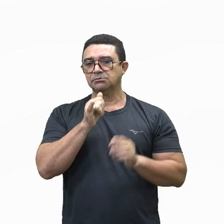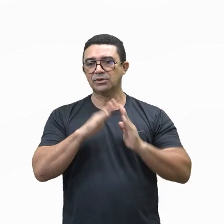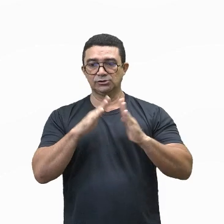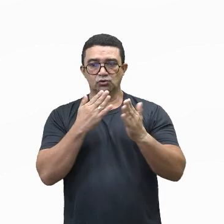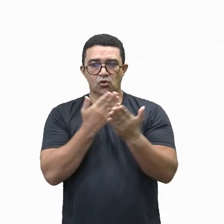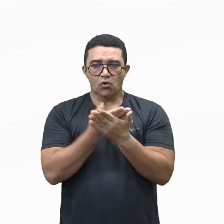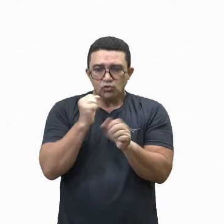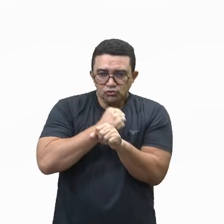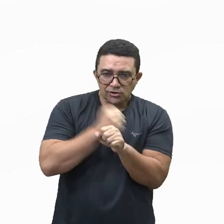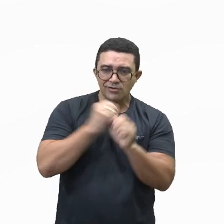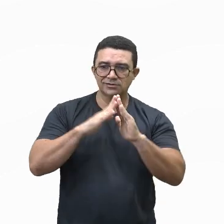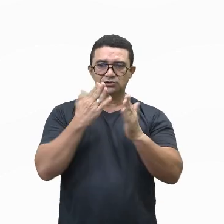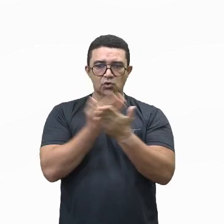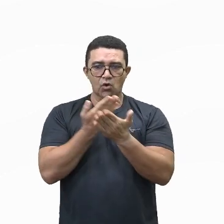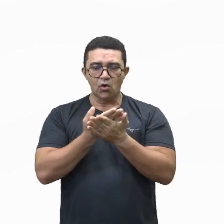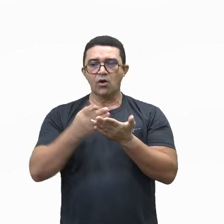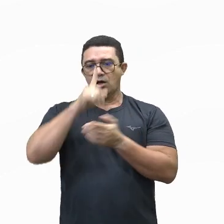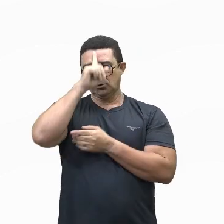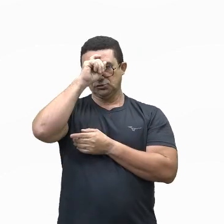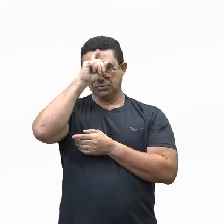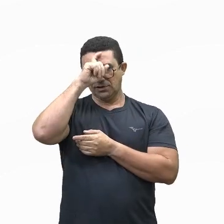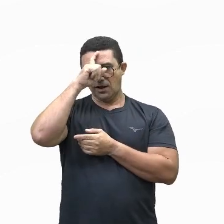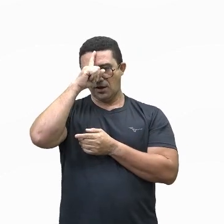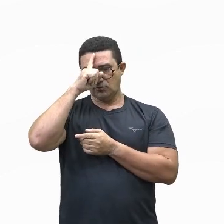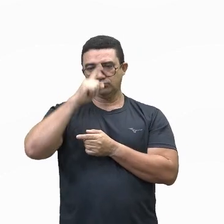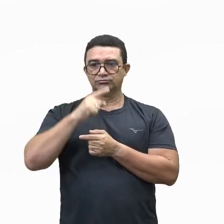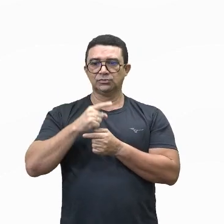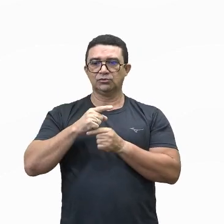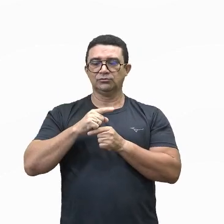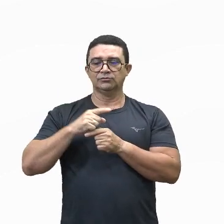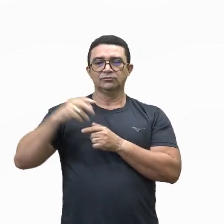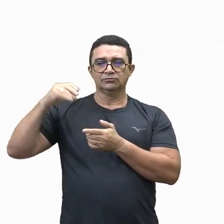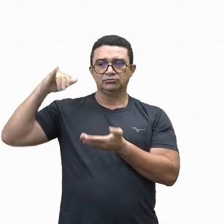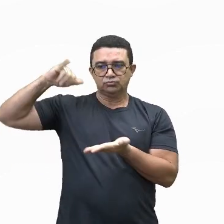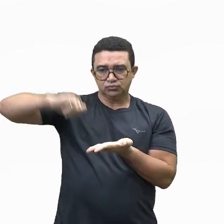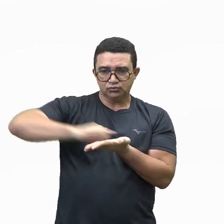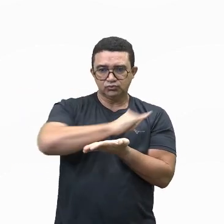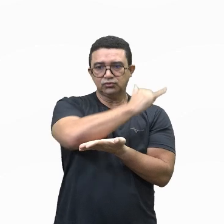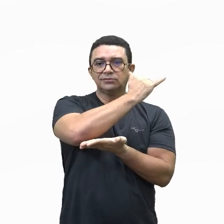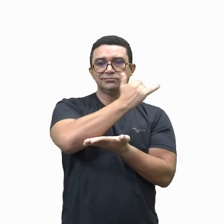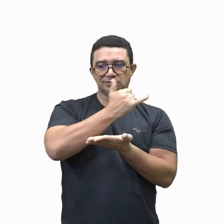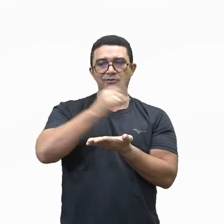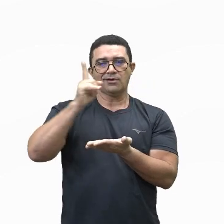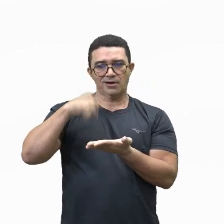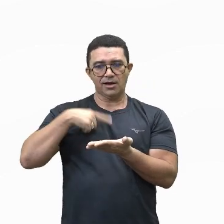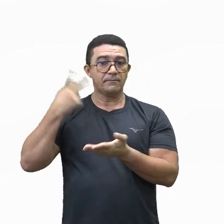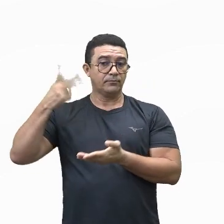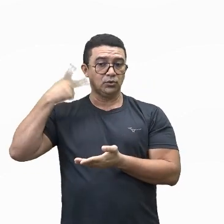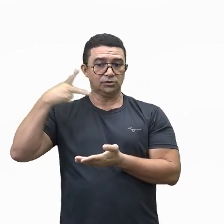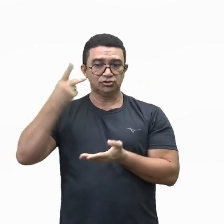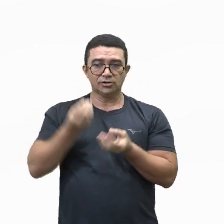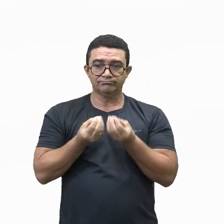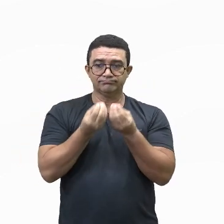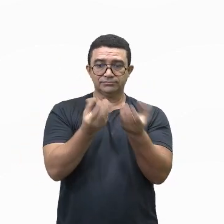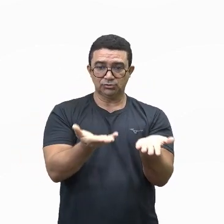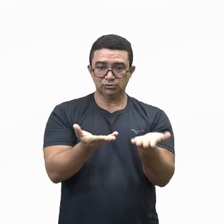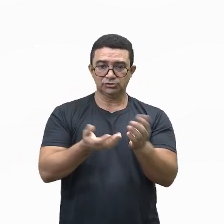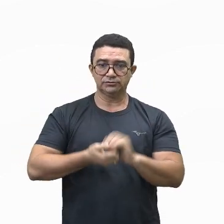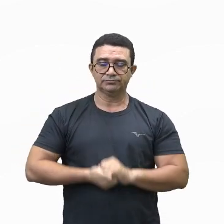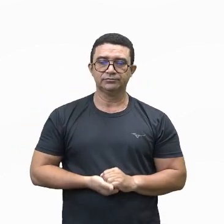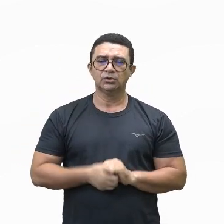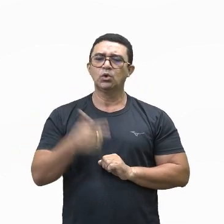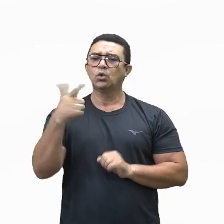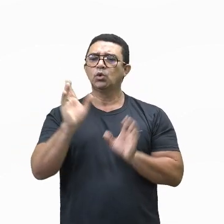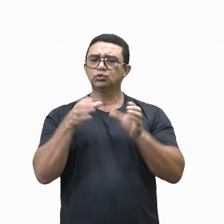escolas, hospitais, portos e aeroportos. Então, essas políticas são chamadas de distributivas. O outro grupo